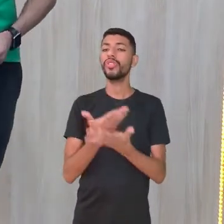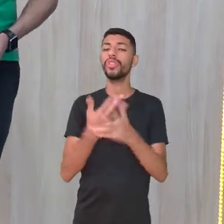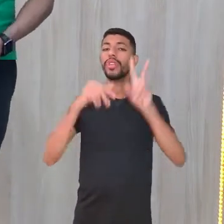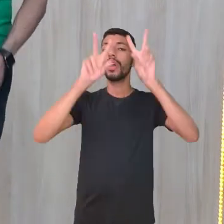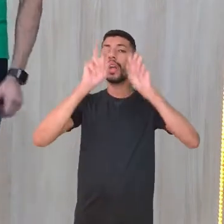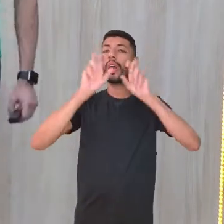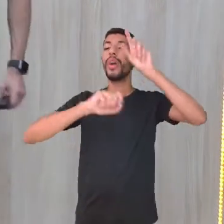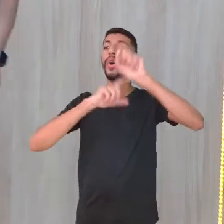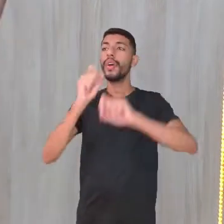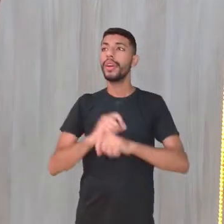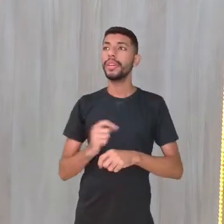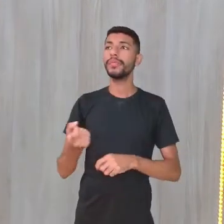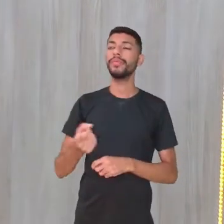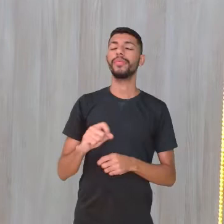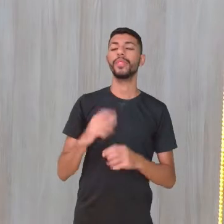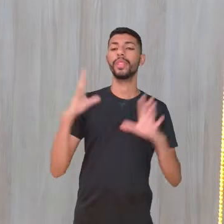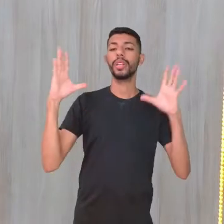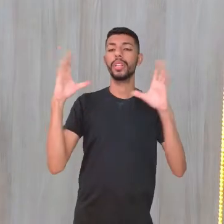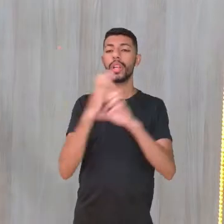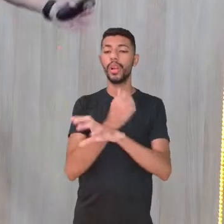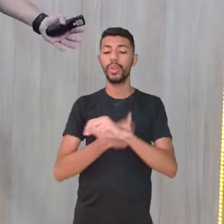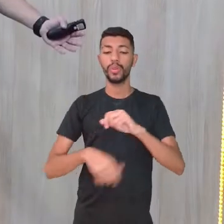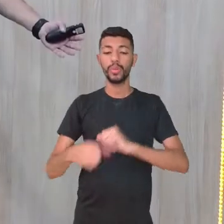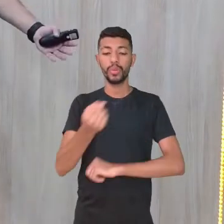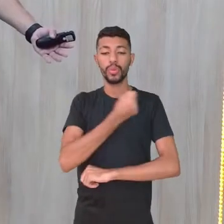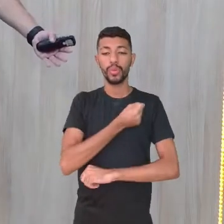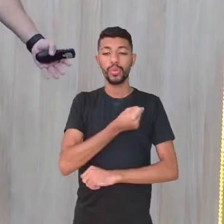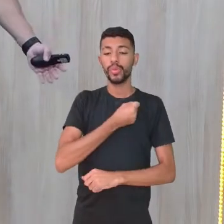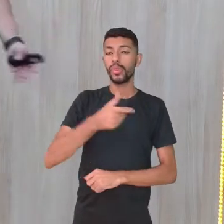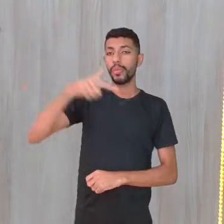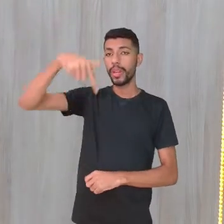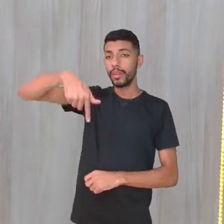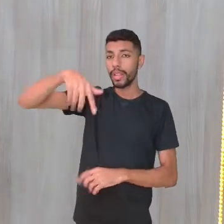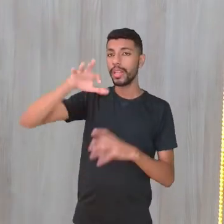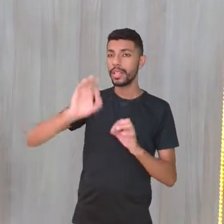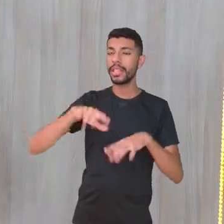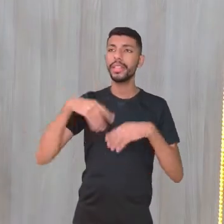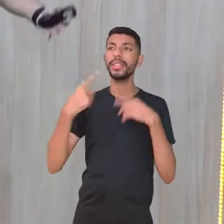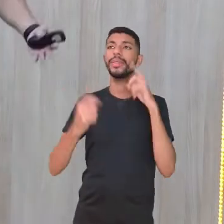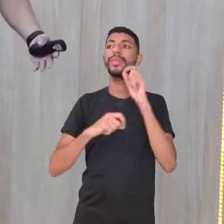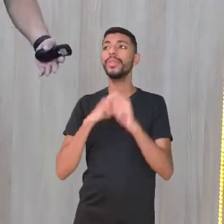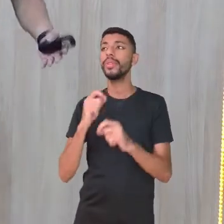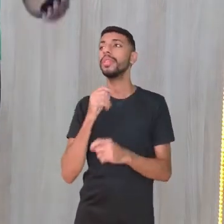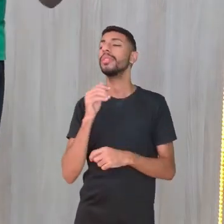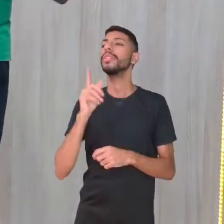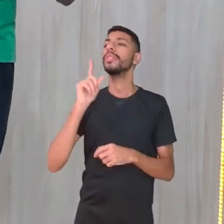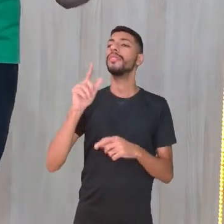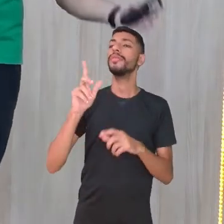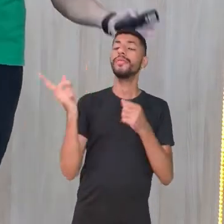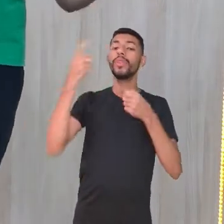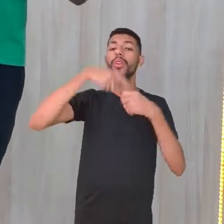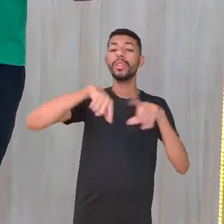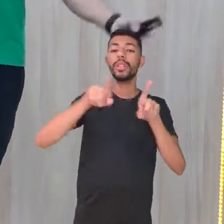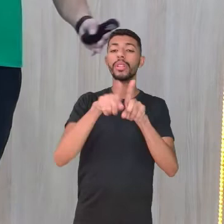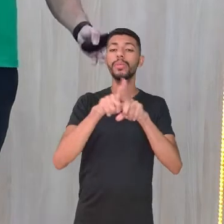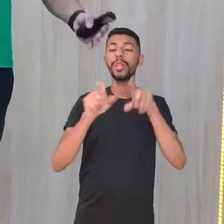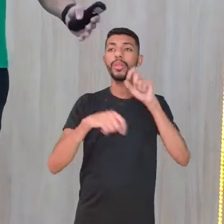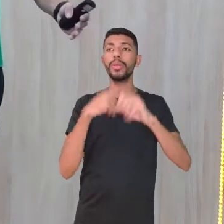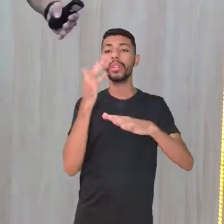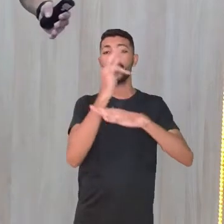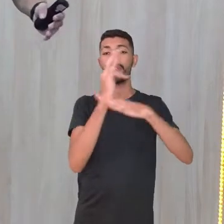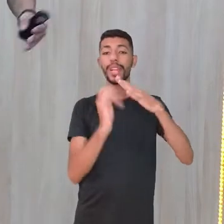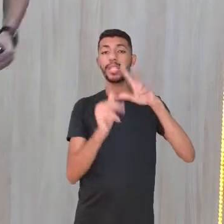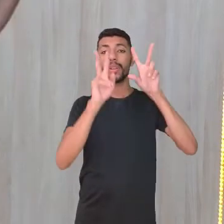operações com números racionais e voltamos para a ideia aí de fração, que é um conteúdo lá da galerinha do sexto